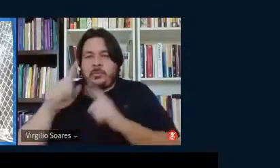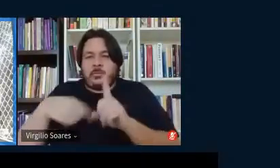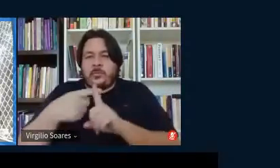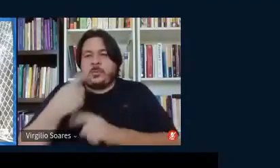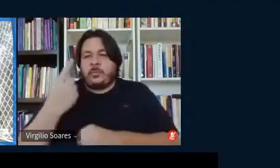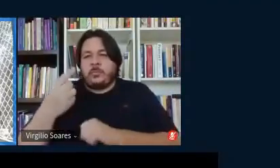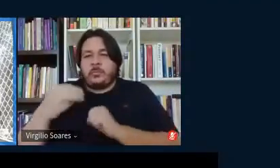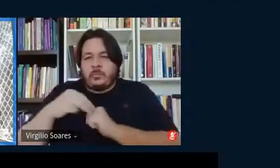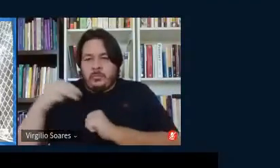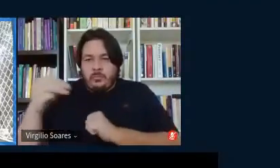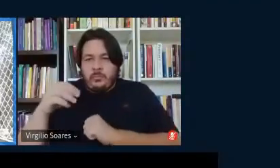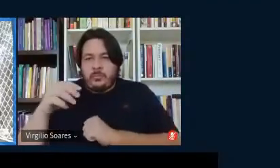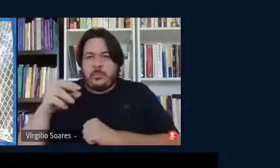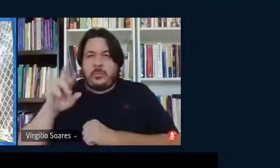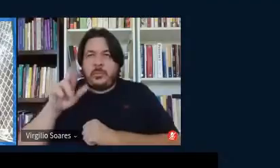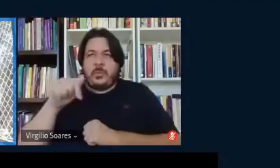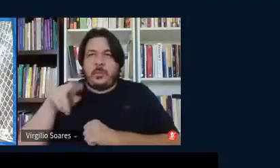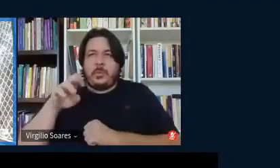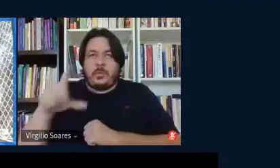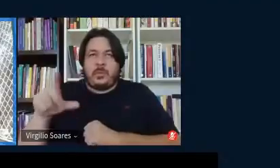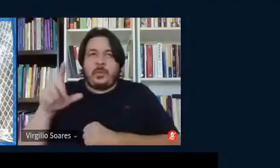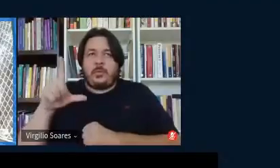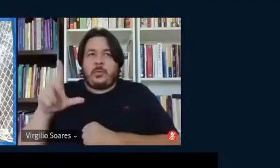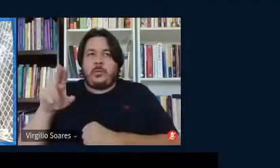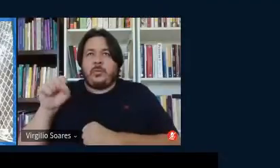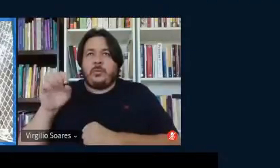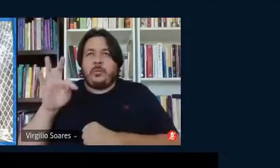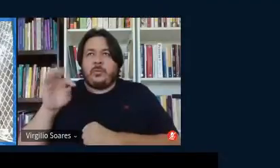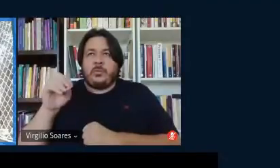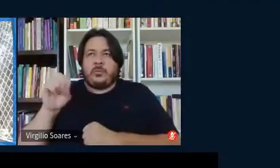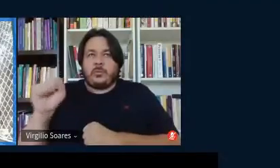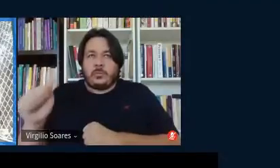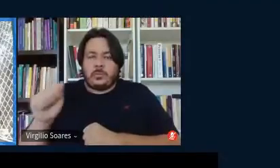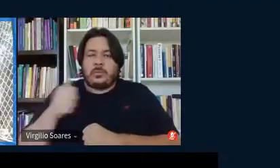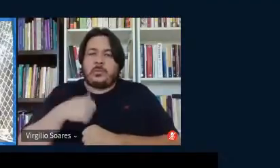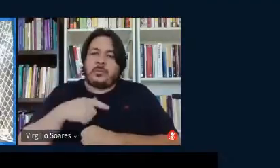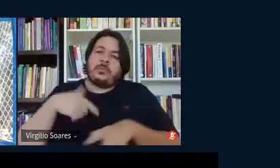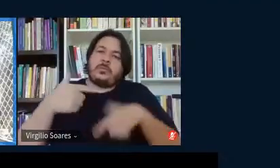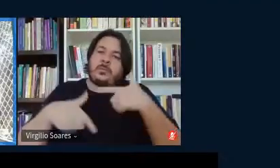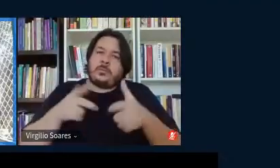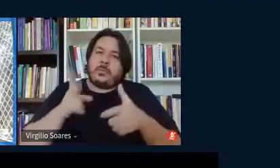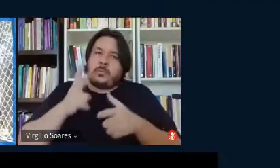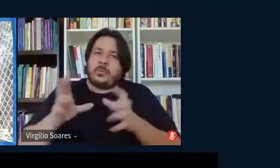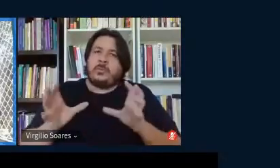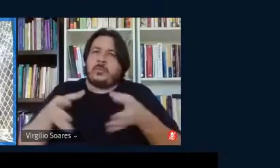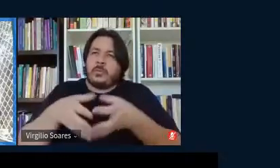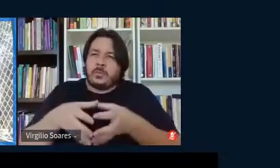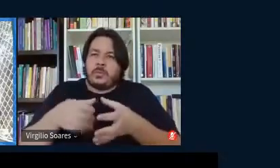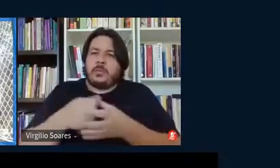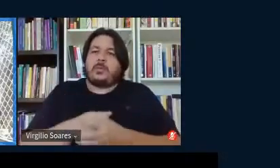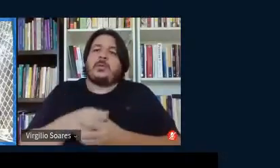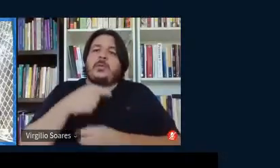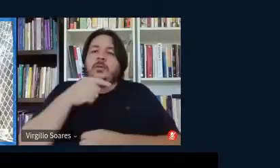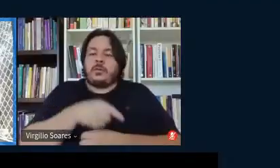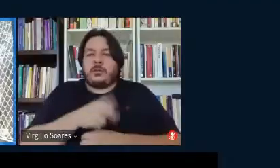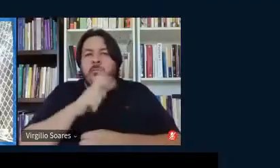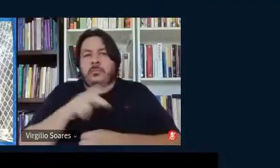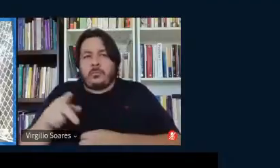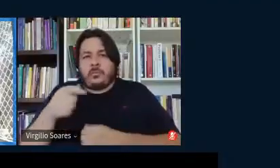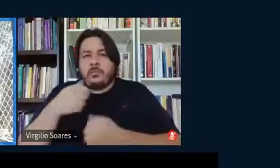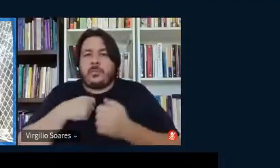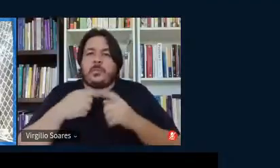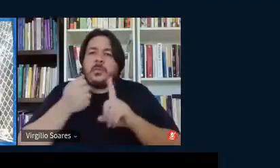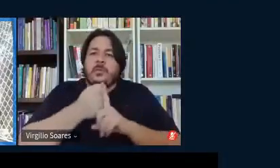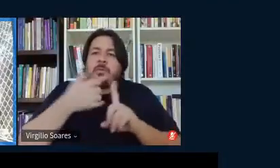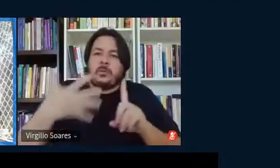mestra, Raquel Lustosa. Então, eu estou sempre trabalhando em equipes, né? Então, a ideia de pesquisa e docência e extensão sempre